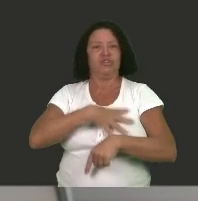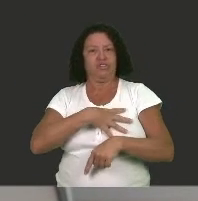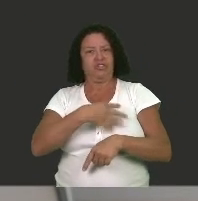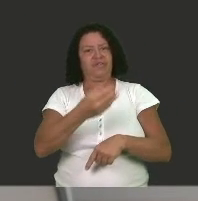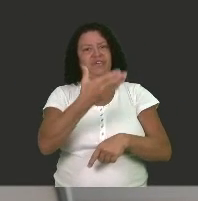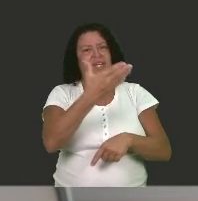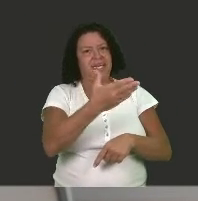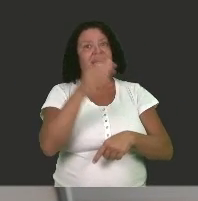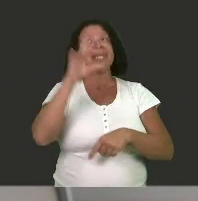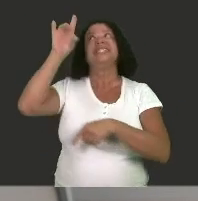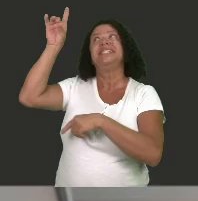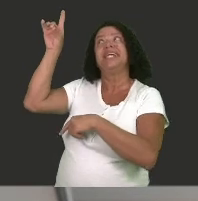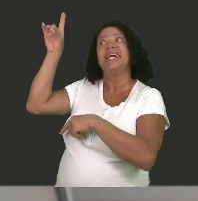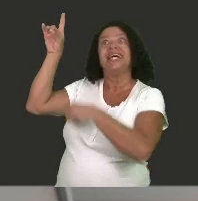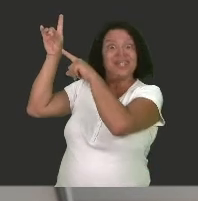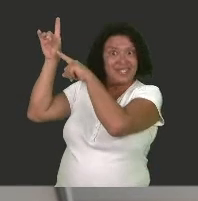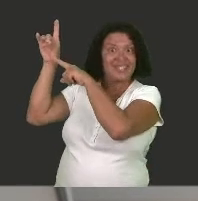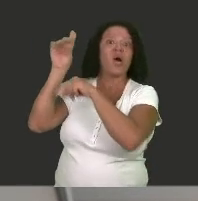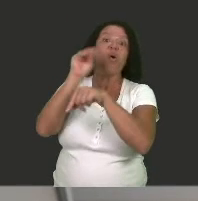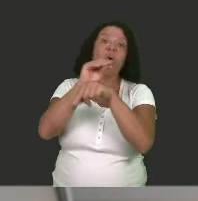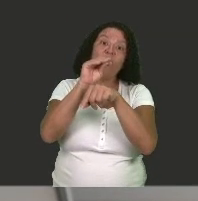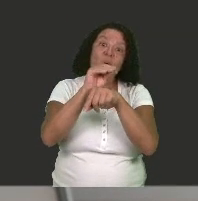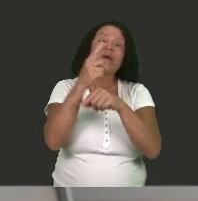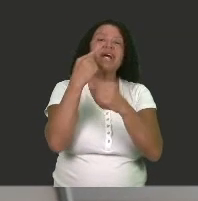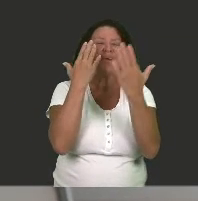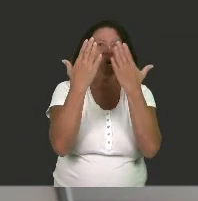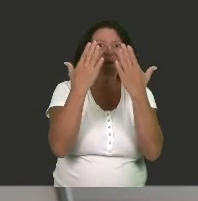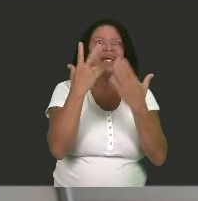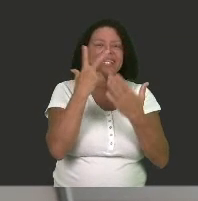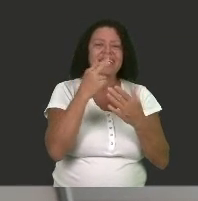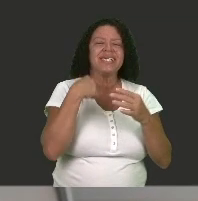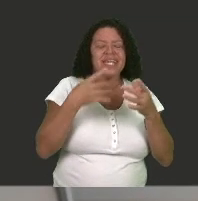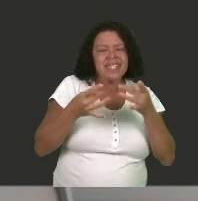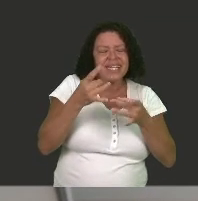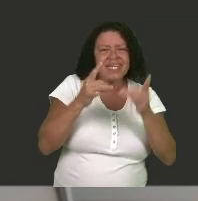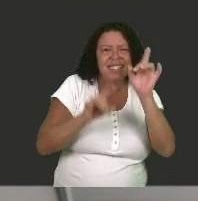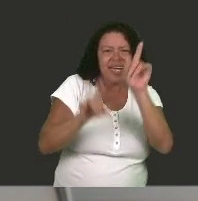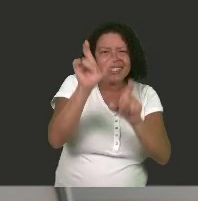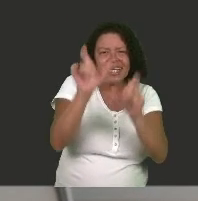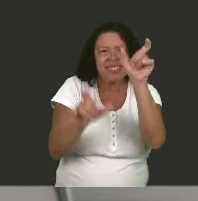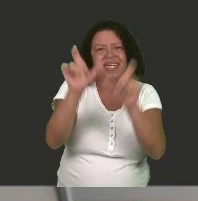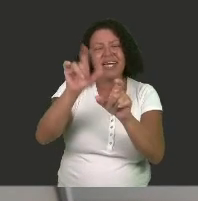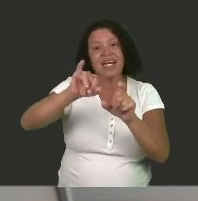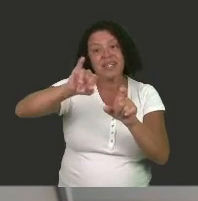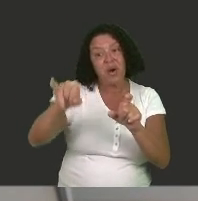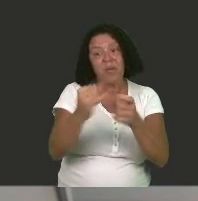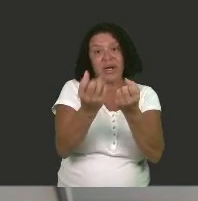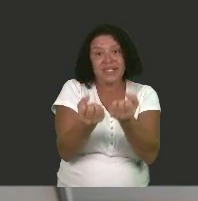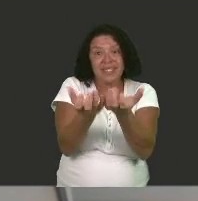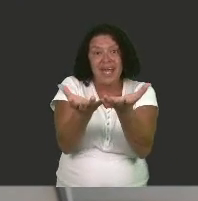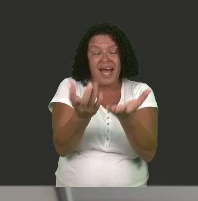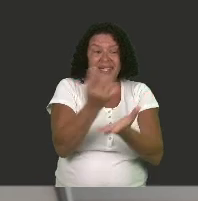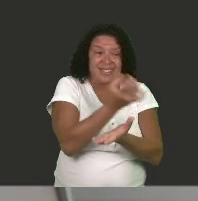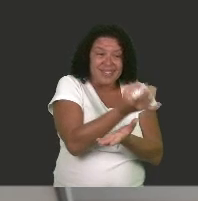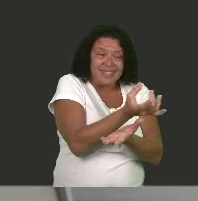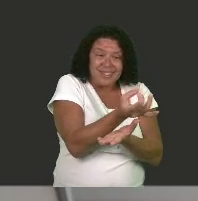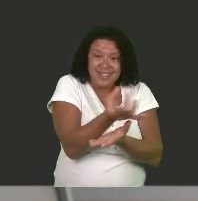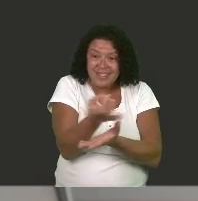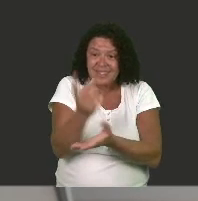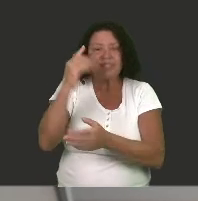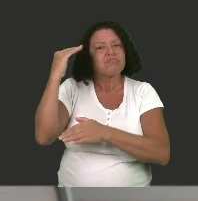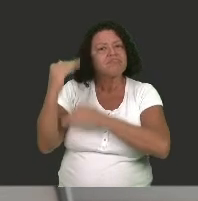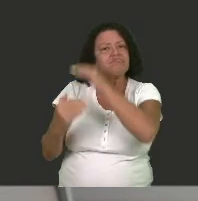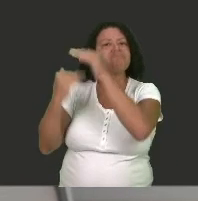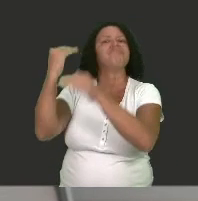É um Deus que cuida naquela comparação que fizemos, de cada célula, né? E que vai dar oportunidade para cada uma delas crescer e